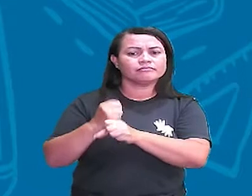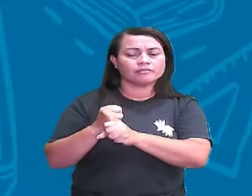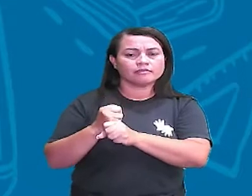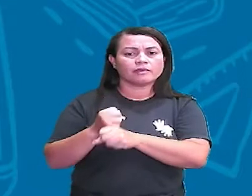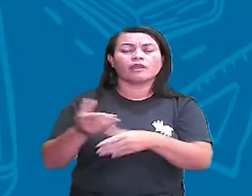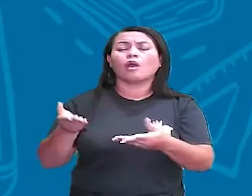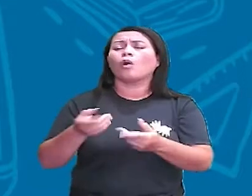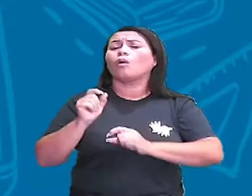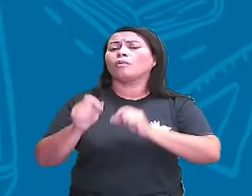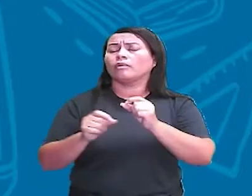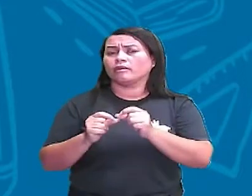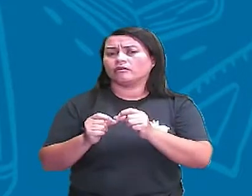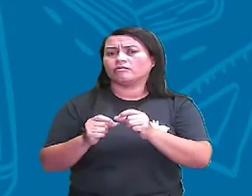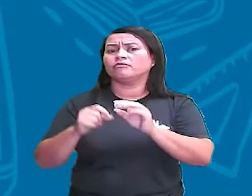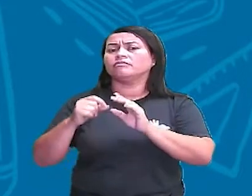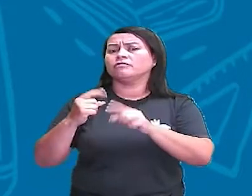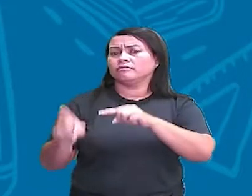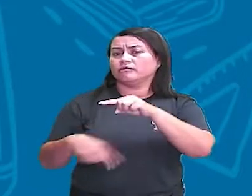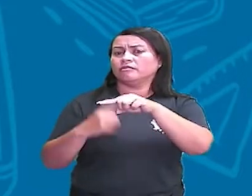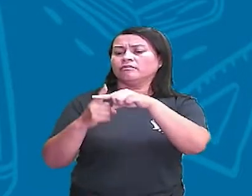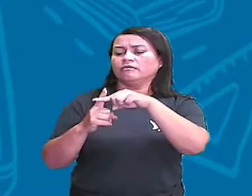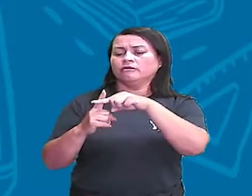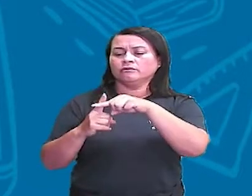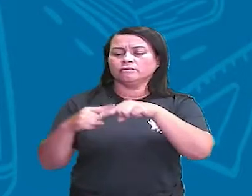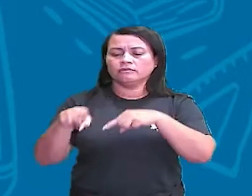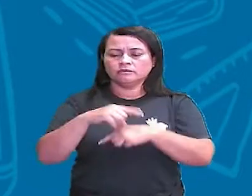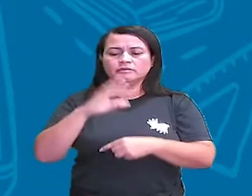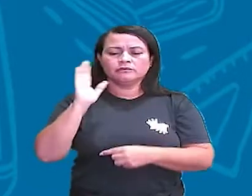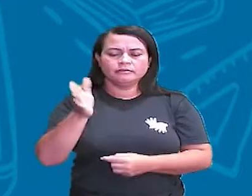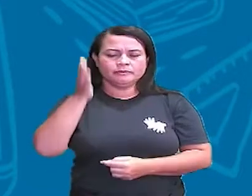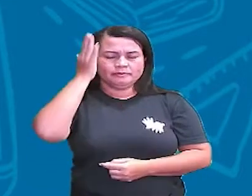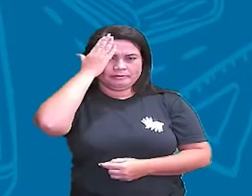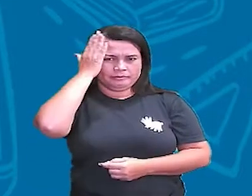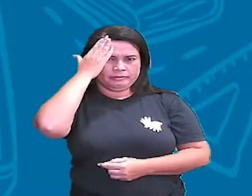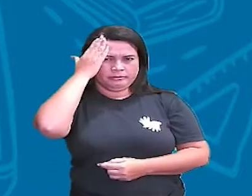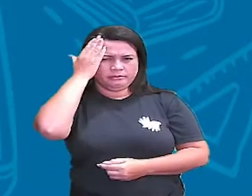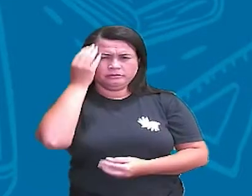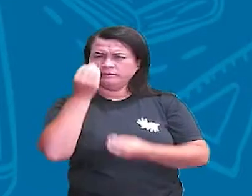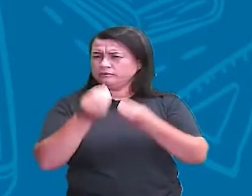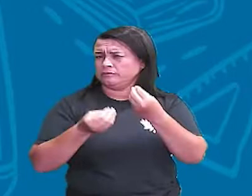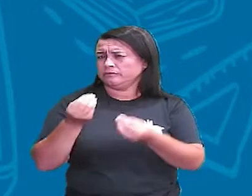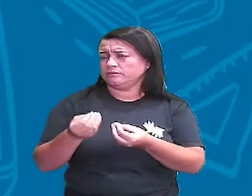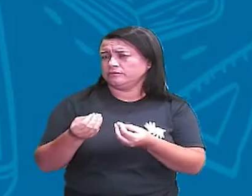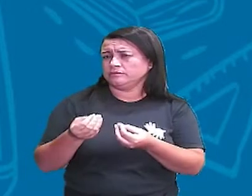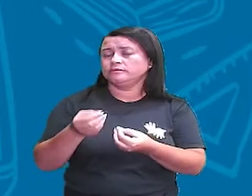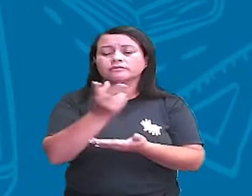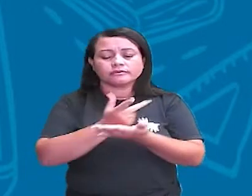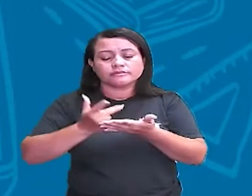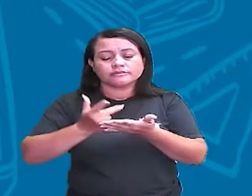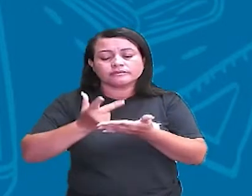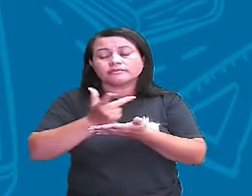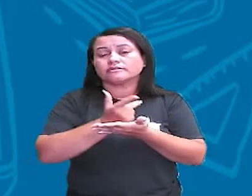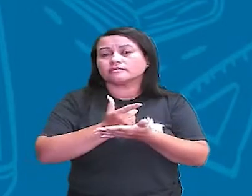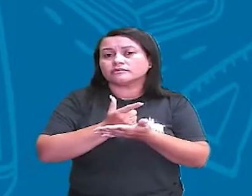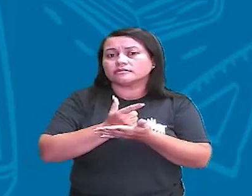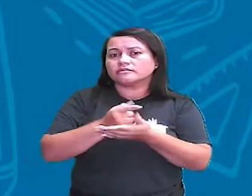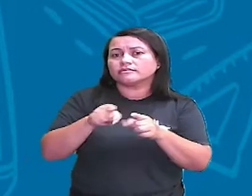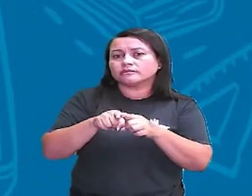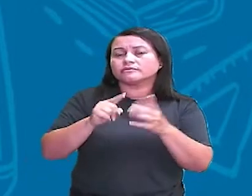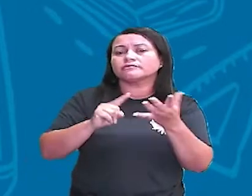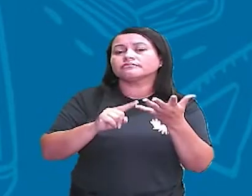fazer uma adição. Você já sabe fazer essa adição usando desenhos e usando